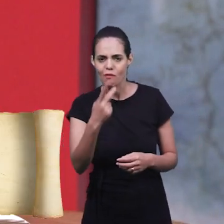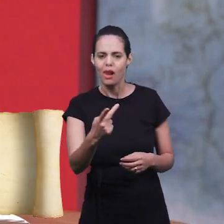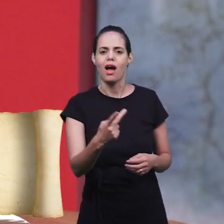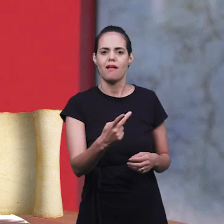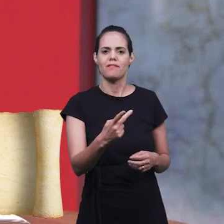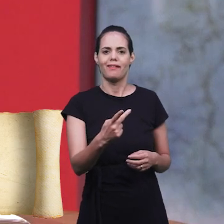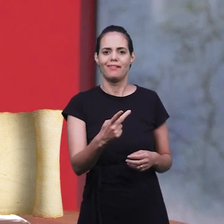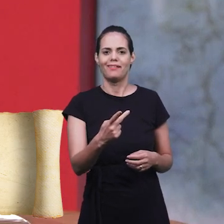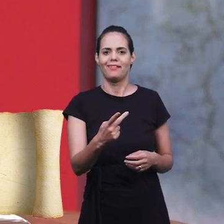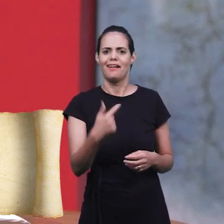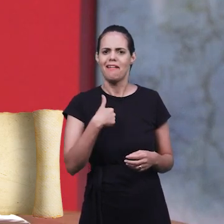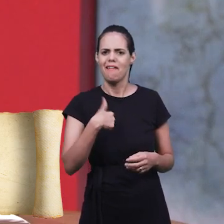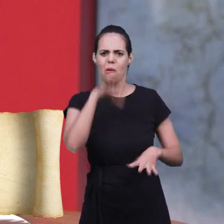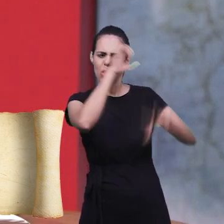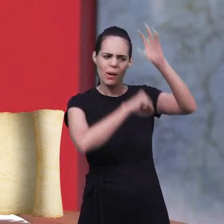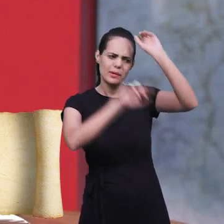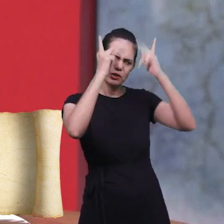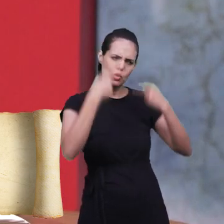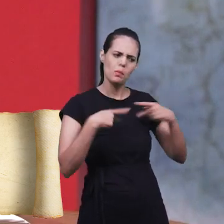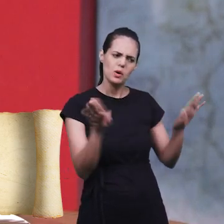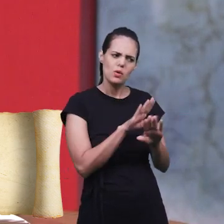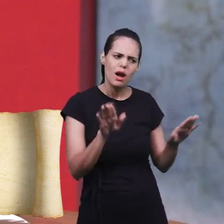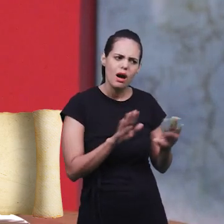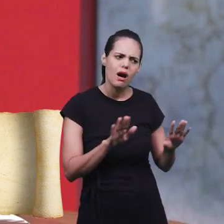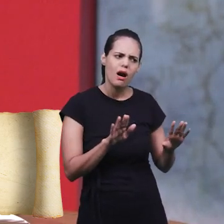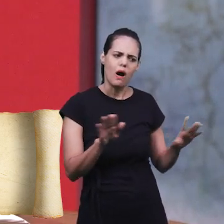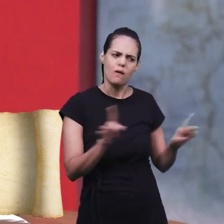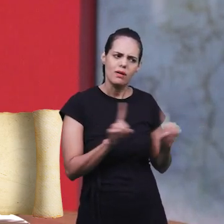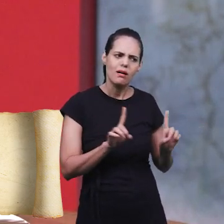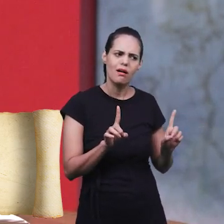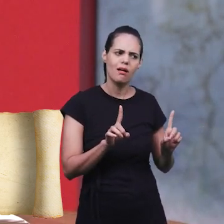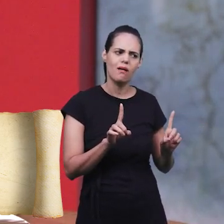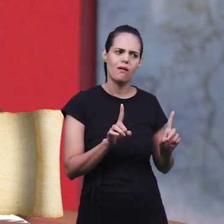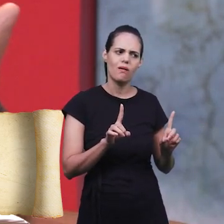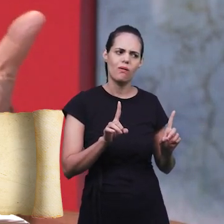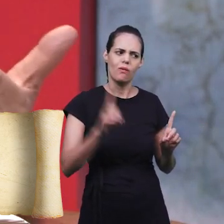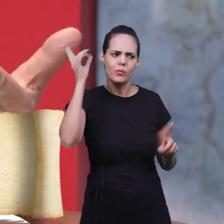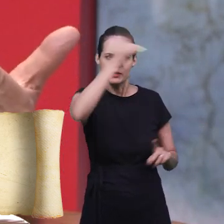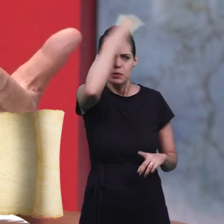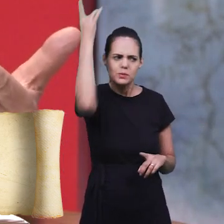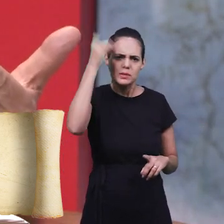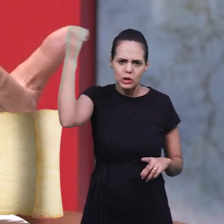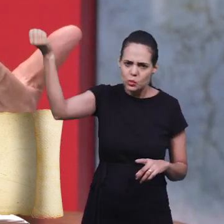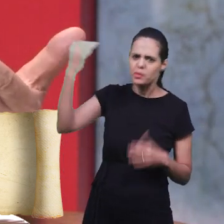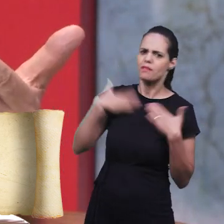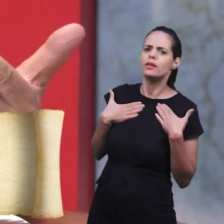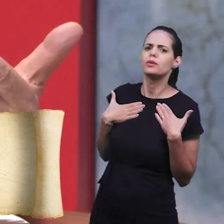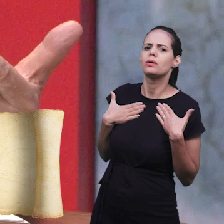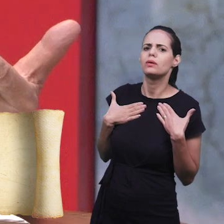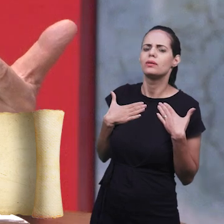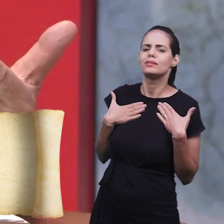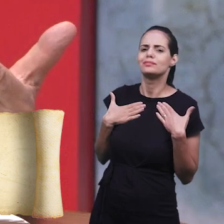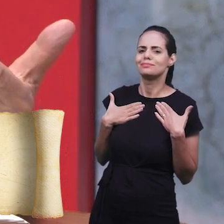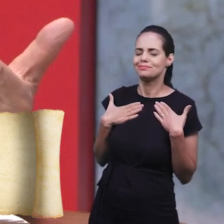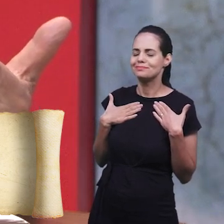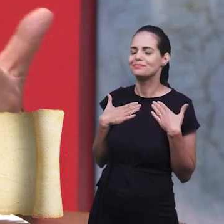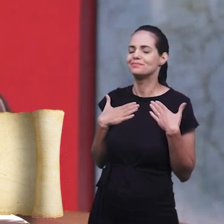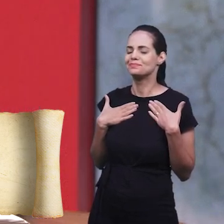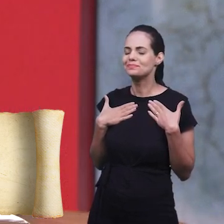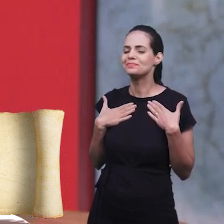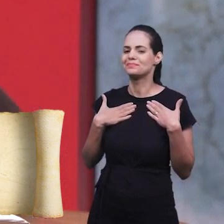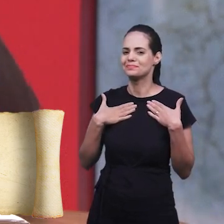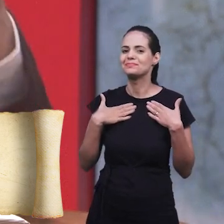de homem algum, ele aprendeu pela revelação, e nós vemos que o que impulsiona a obra de Deus, o